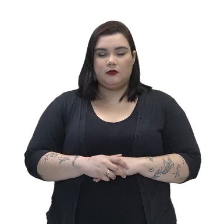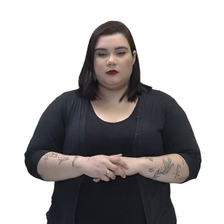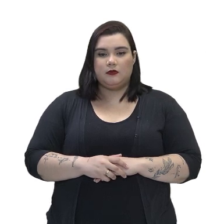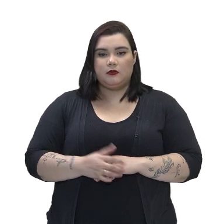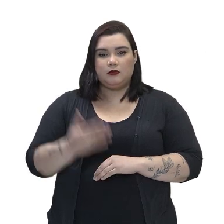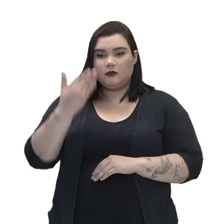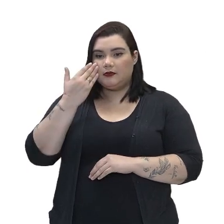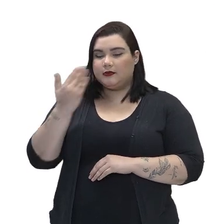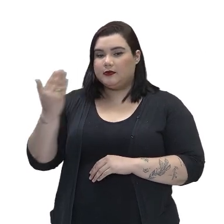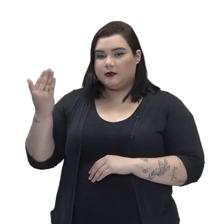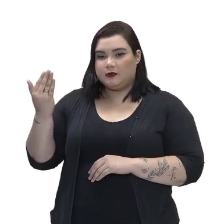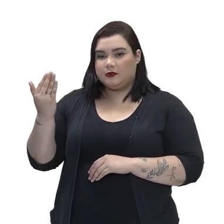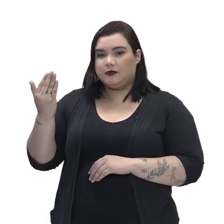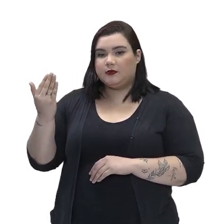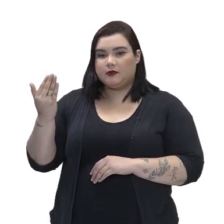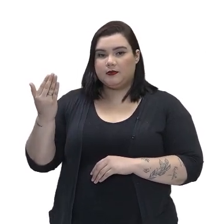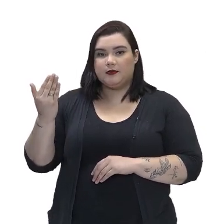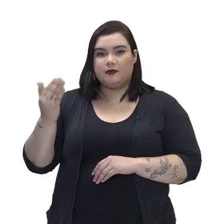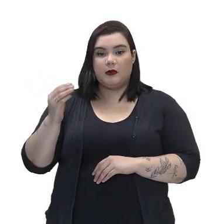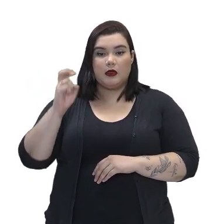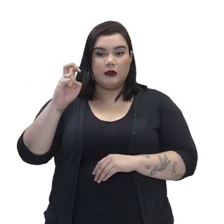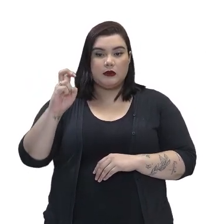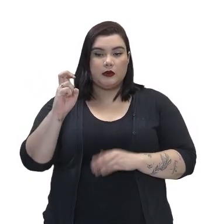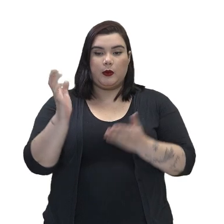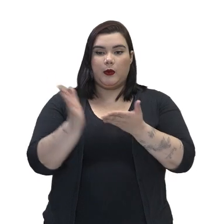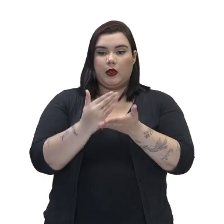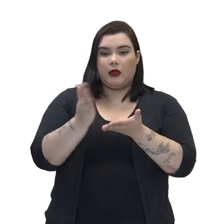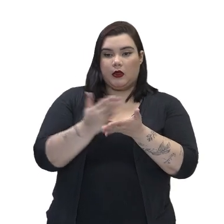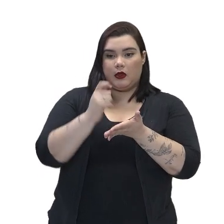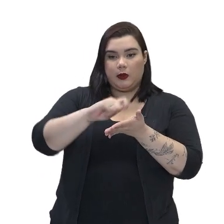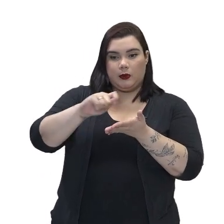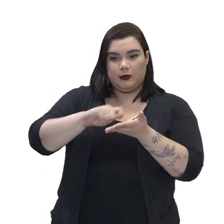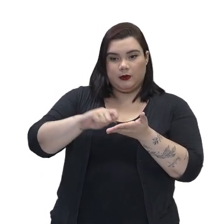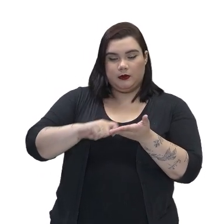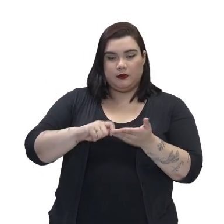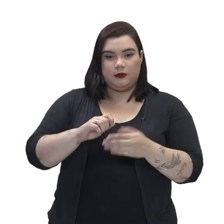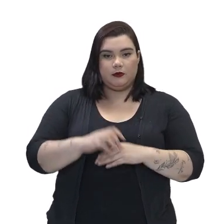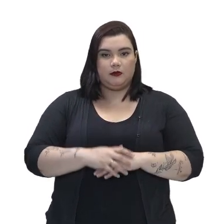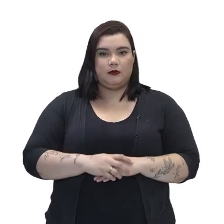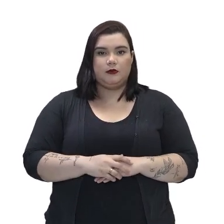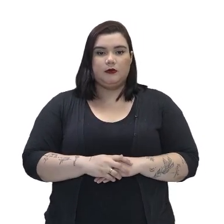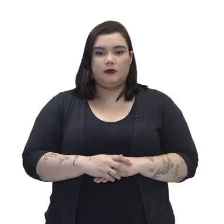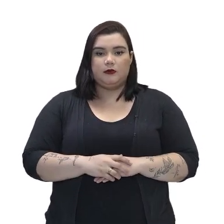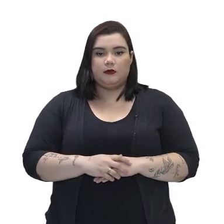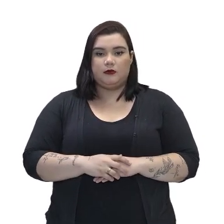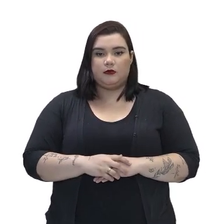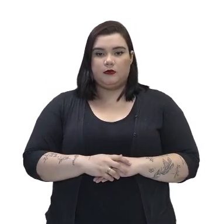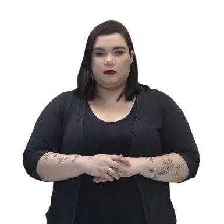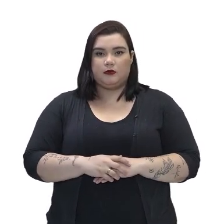Five notebooks. Cinco cadernos.